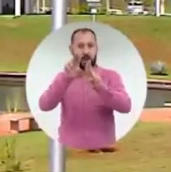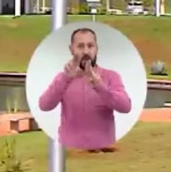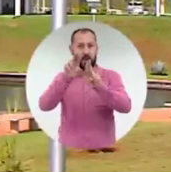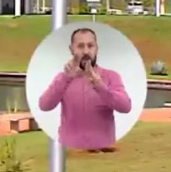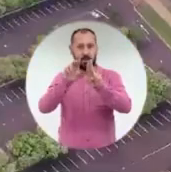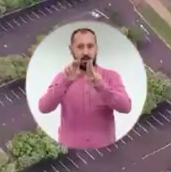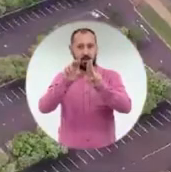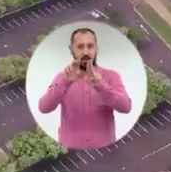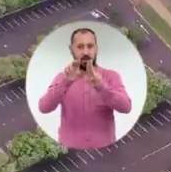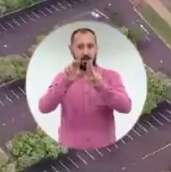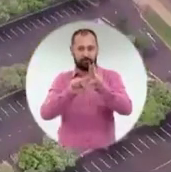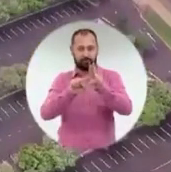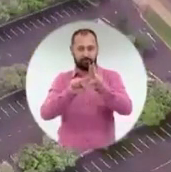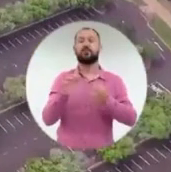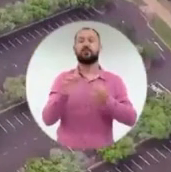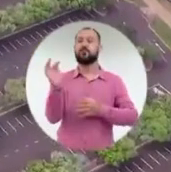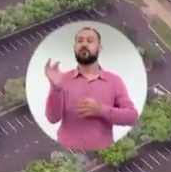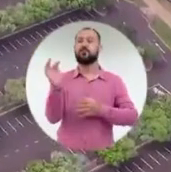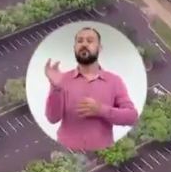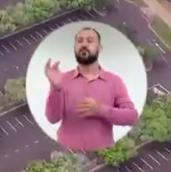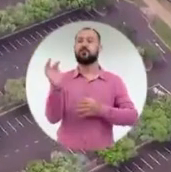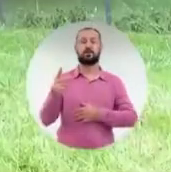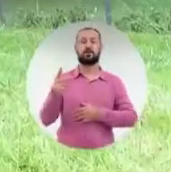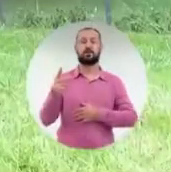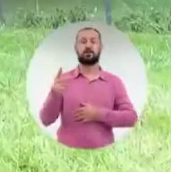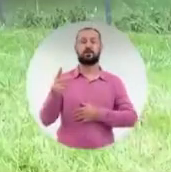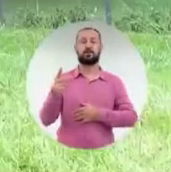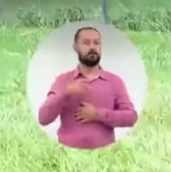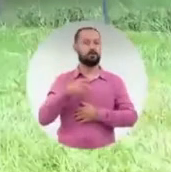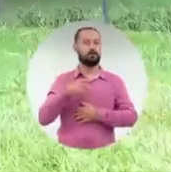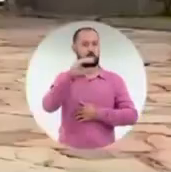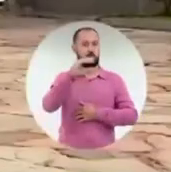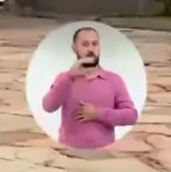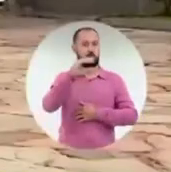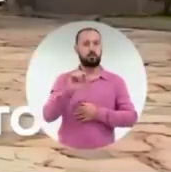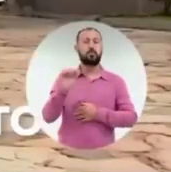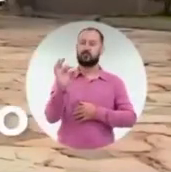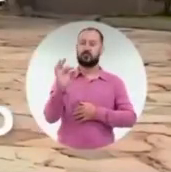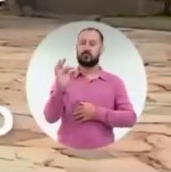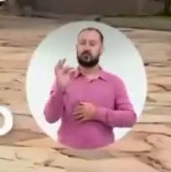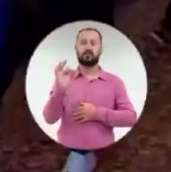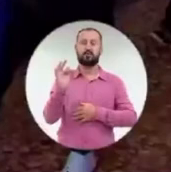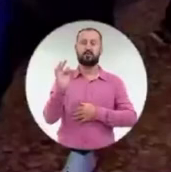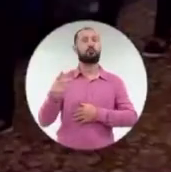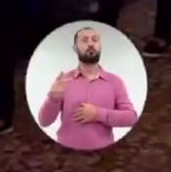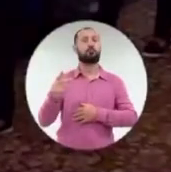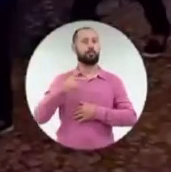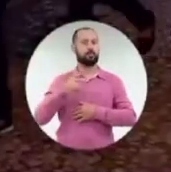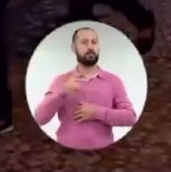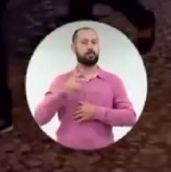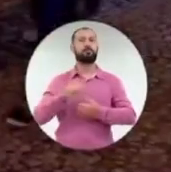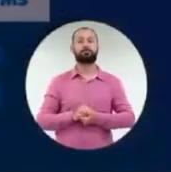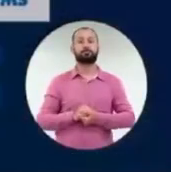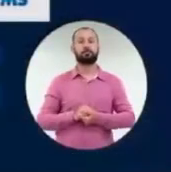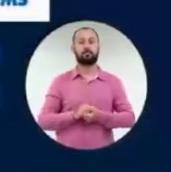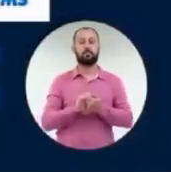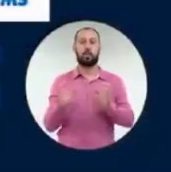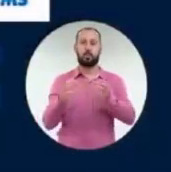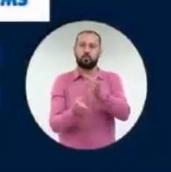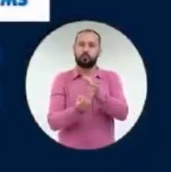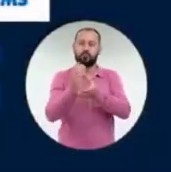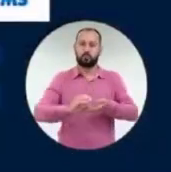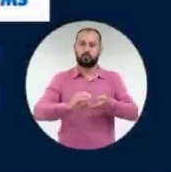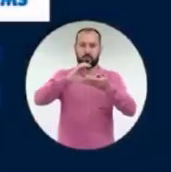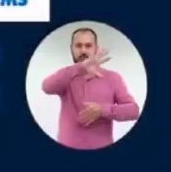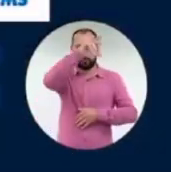universidade privada confessional e uma universidade privada de capital aberto. O grupo fundador do Conselho de Reitores de